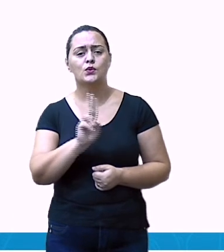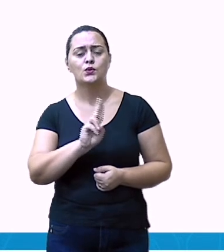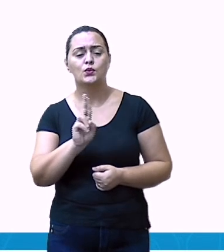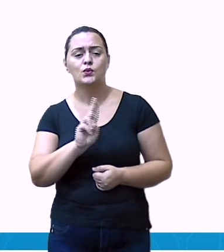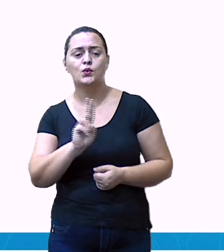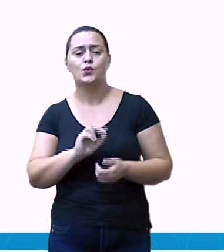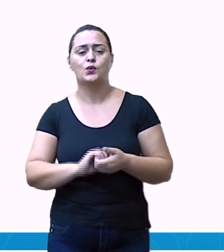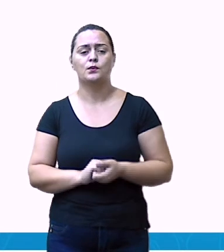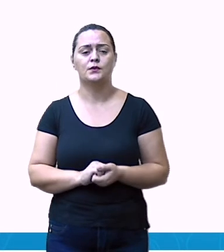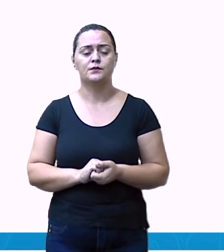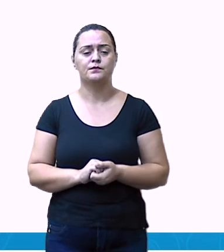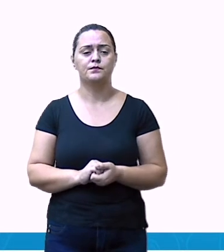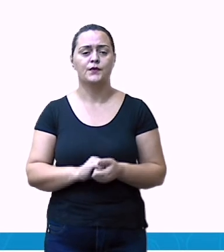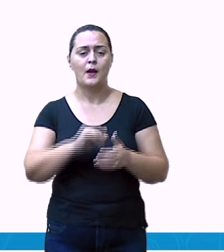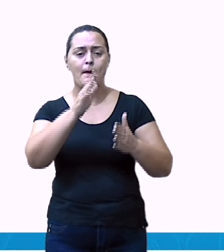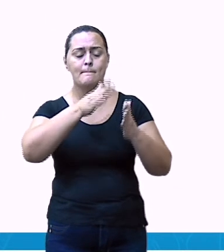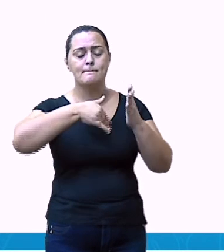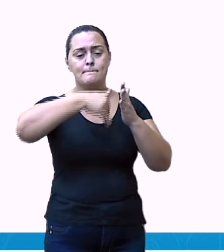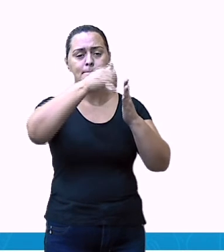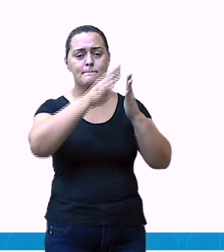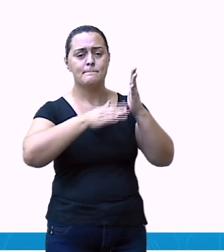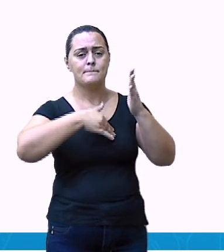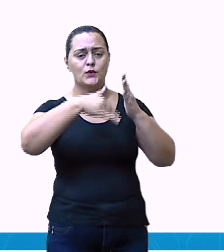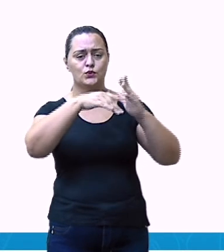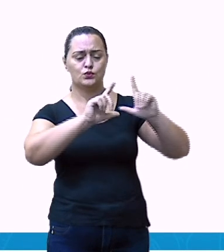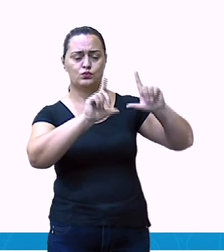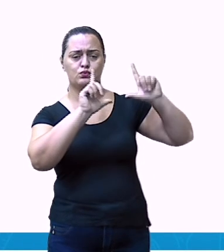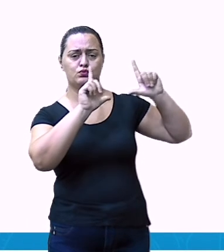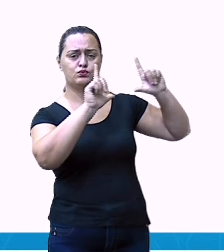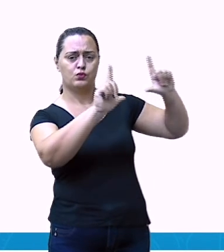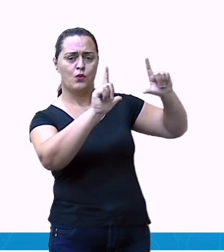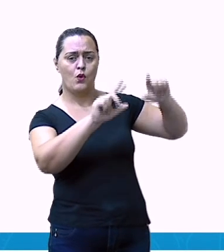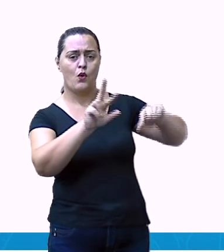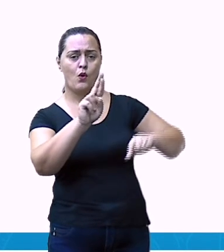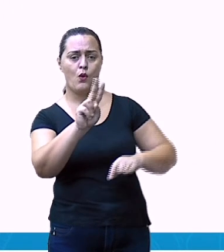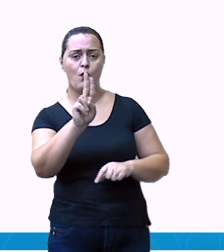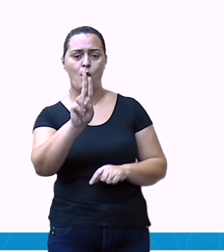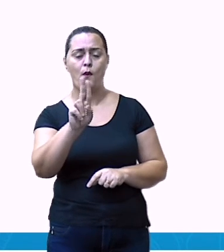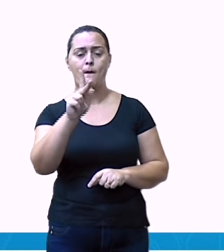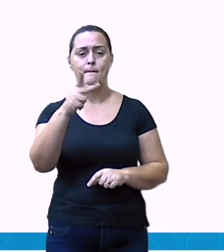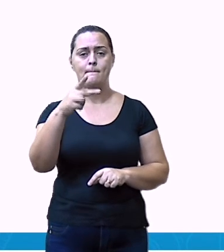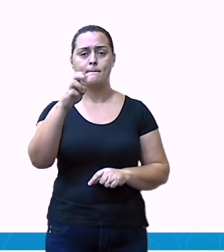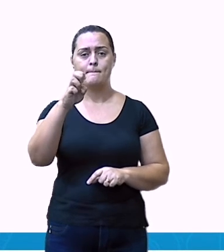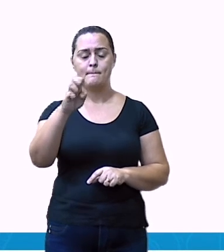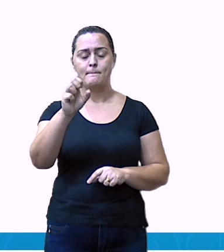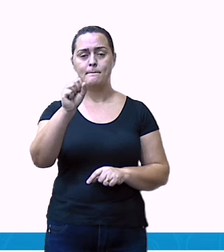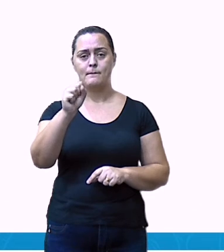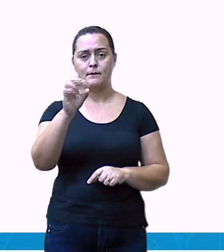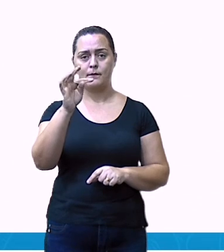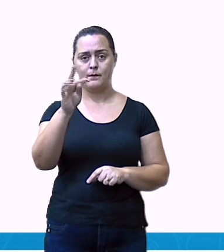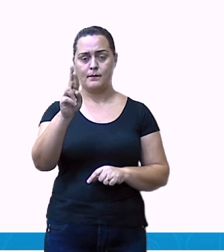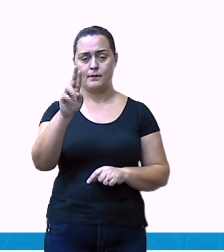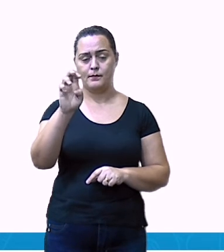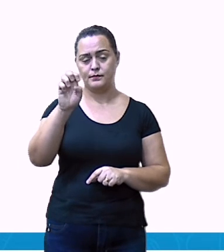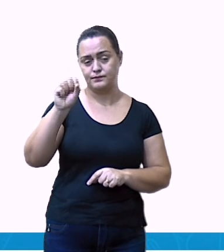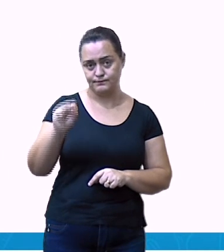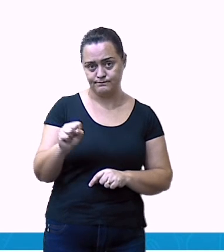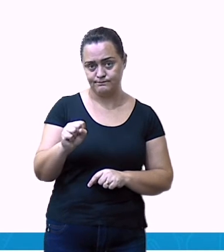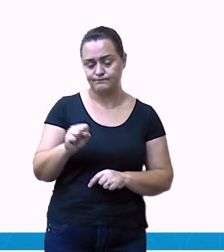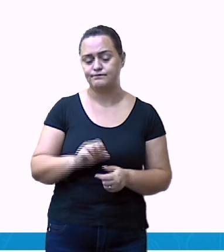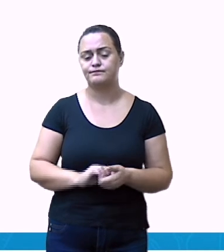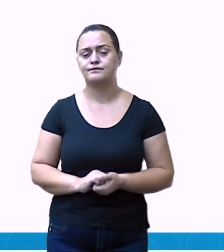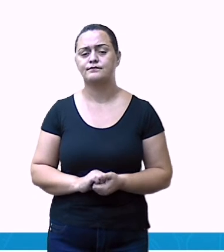pré-história usavam cinzéis de madeira, carvão, terra e tintas vegetais. Muitas dessas